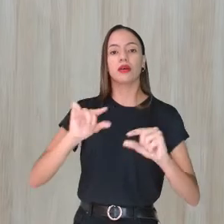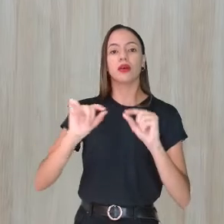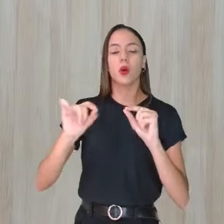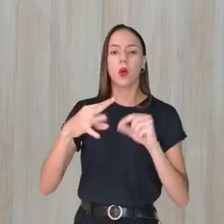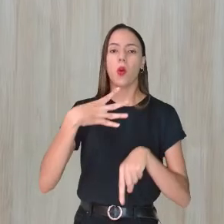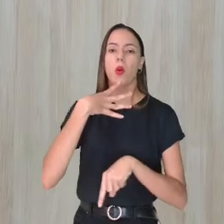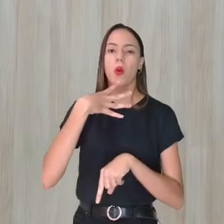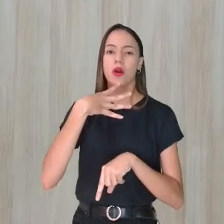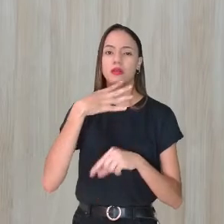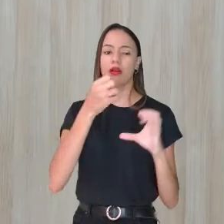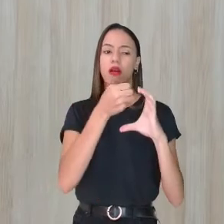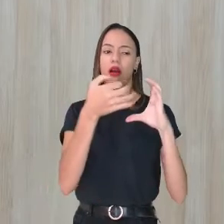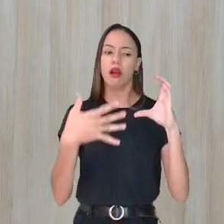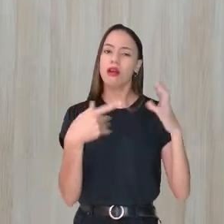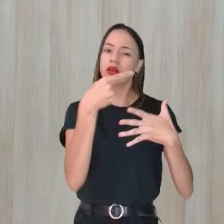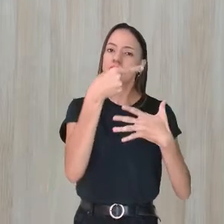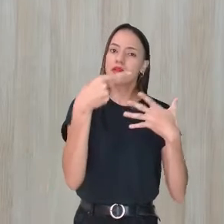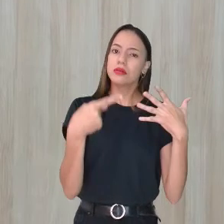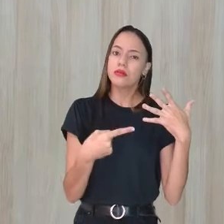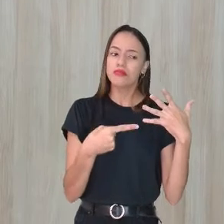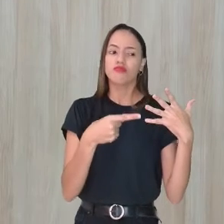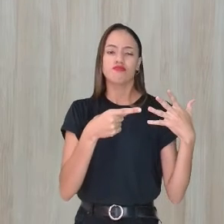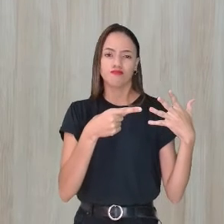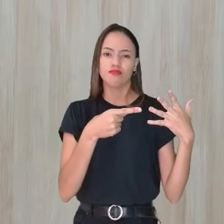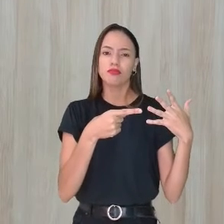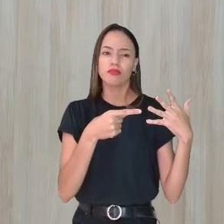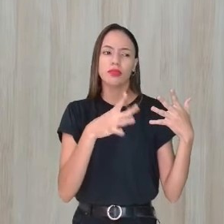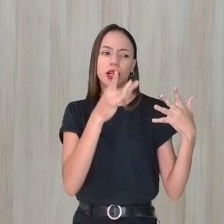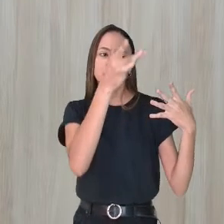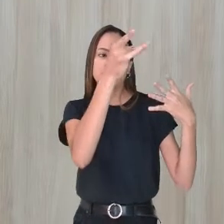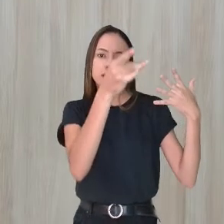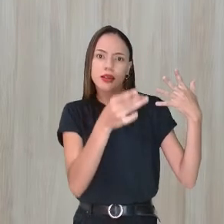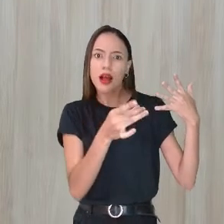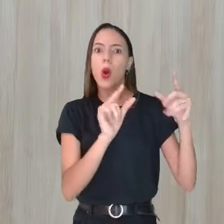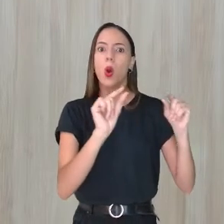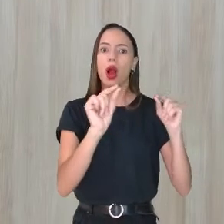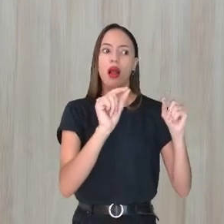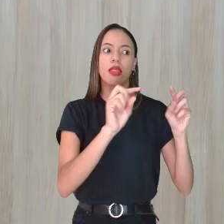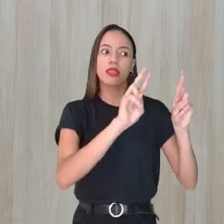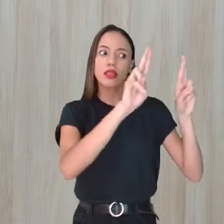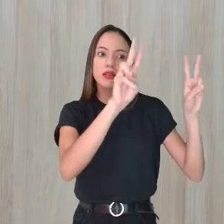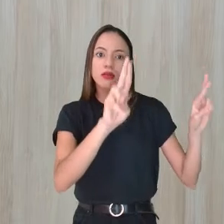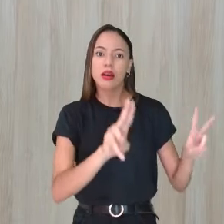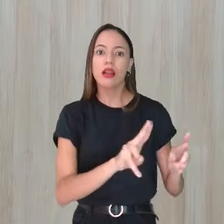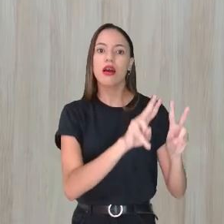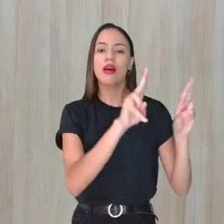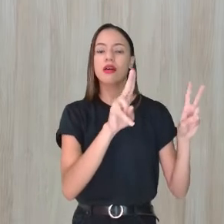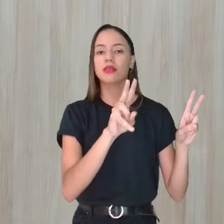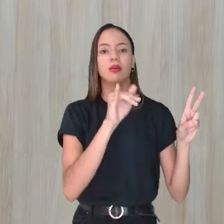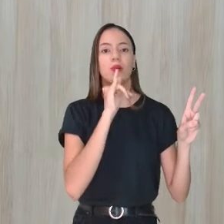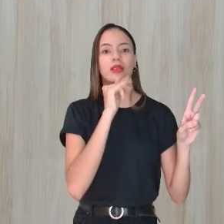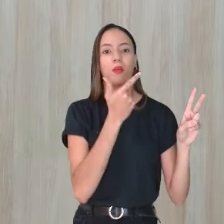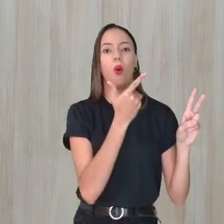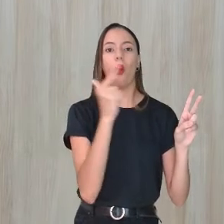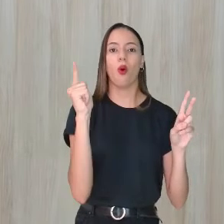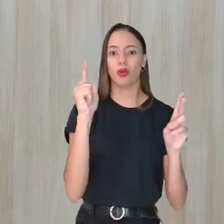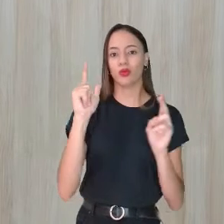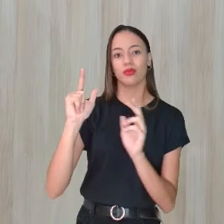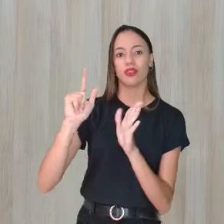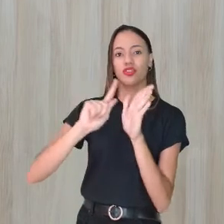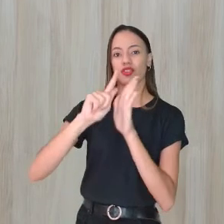suas características, observando também as suas diferenças diante de outros